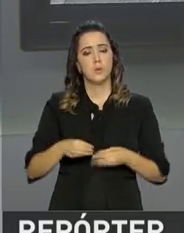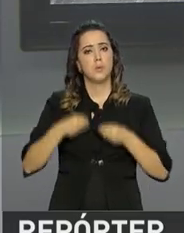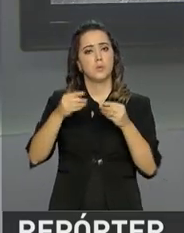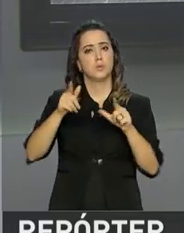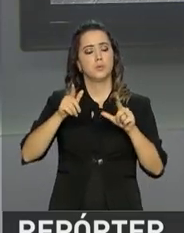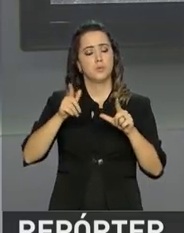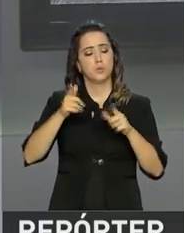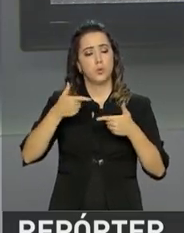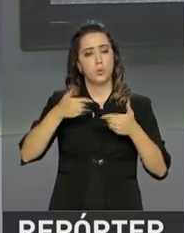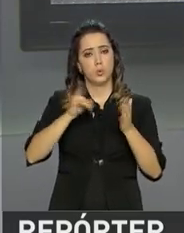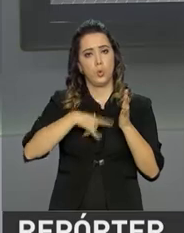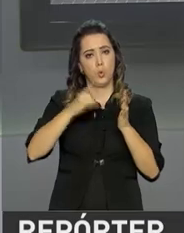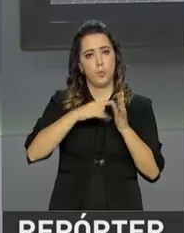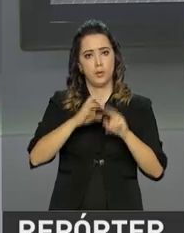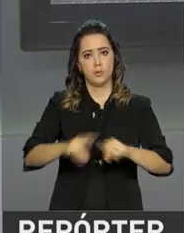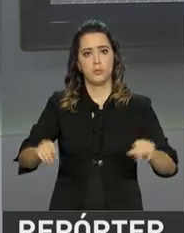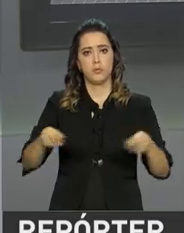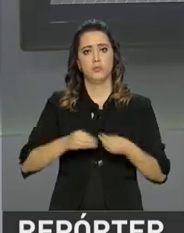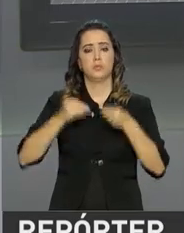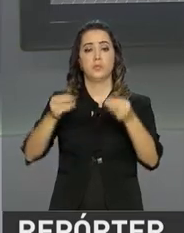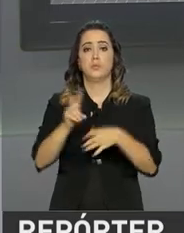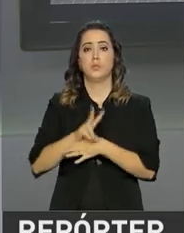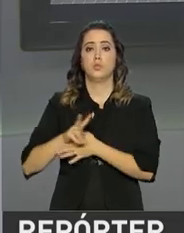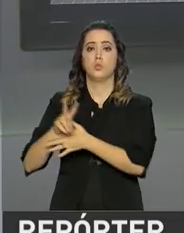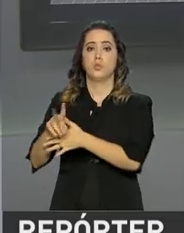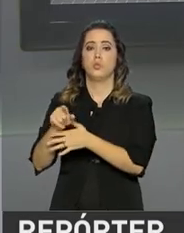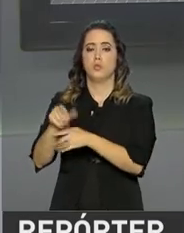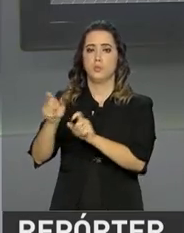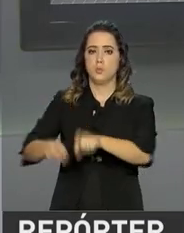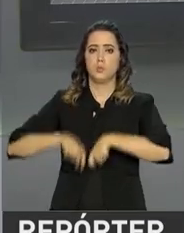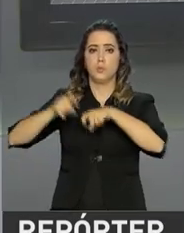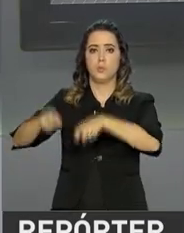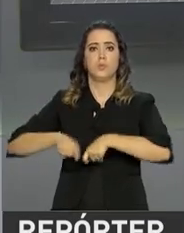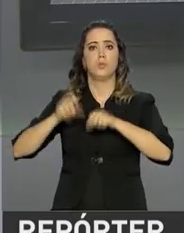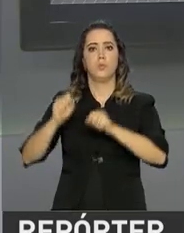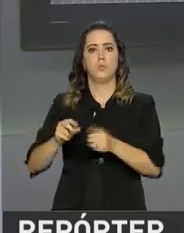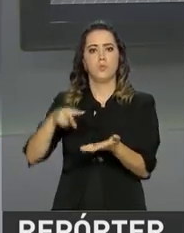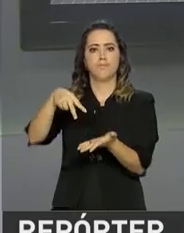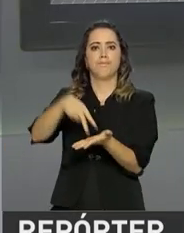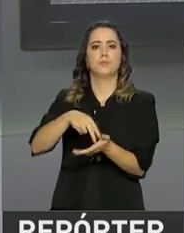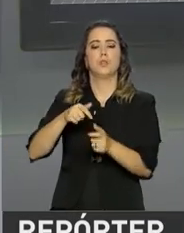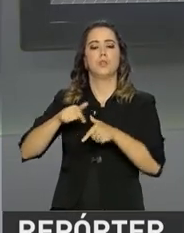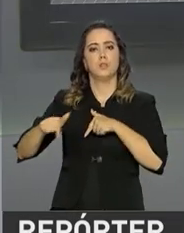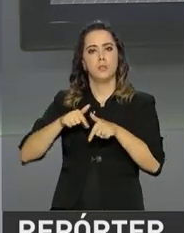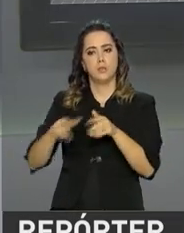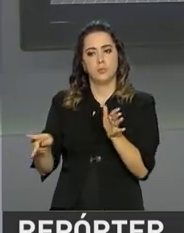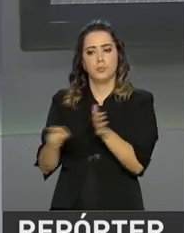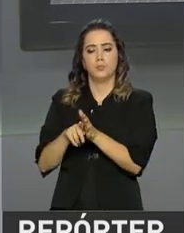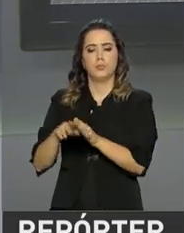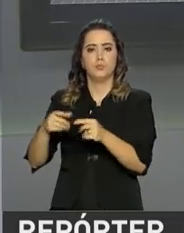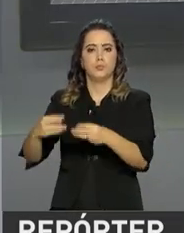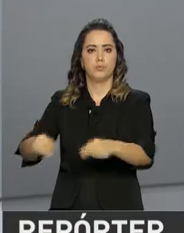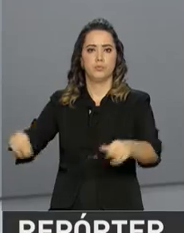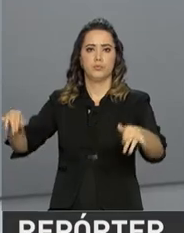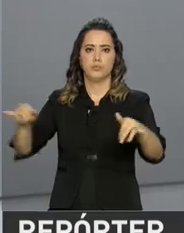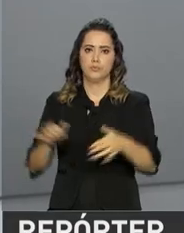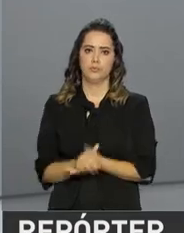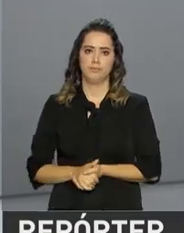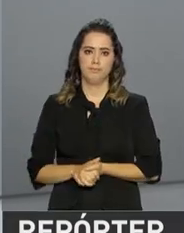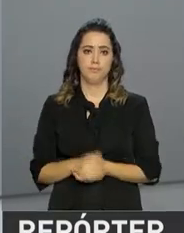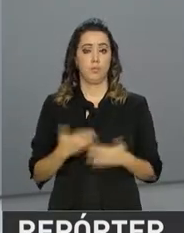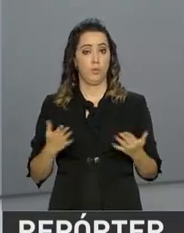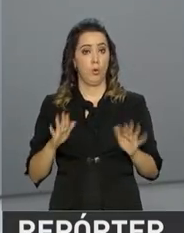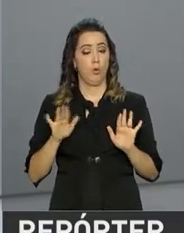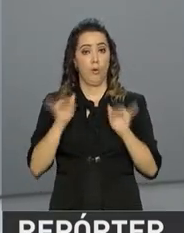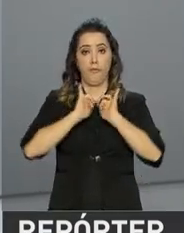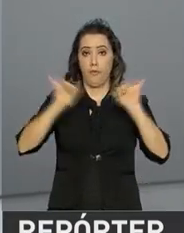título da terra, garantir também recursos para que o pequeno produtor possa se fixar e trabalhar na propriedade. E uma